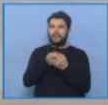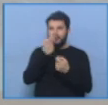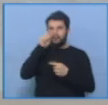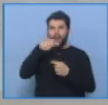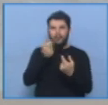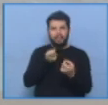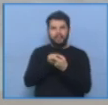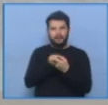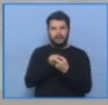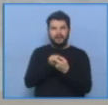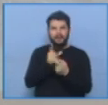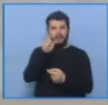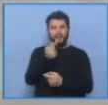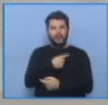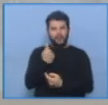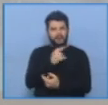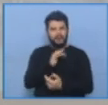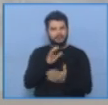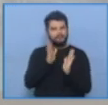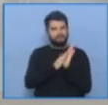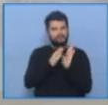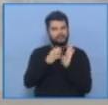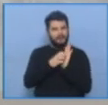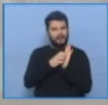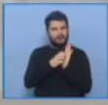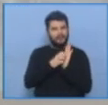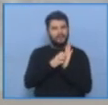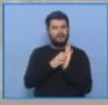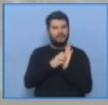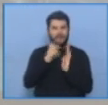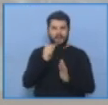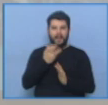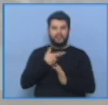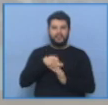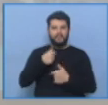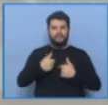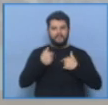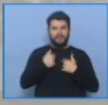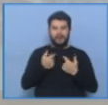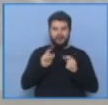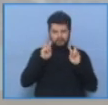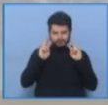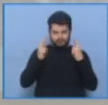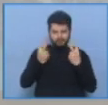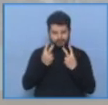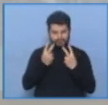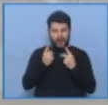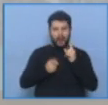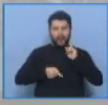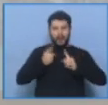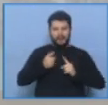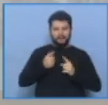outro. Claro, temos também em nós a marca de Adão, da autossuficiência, do fecharmos em nós próprios e naquilo que